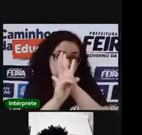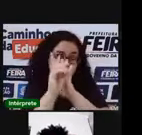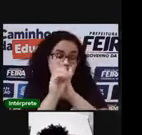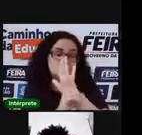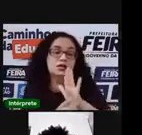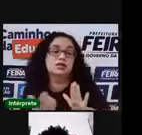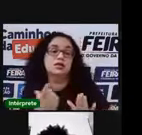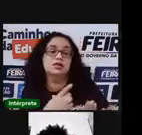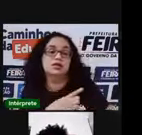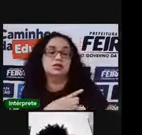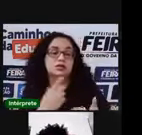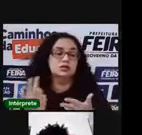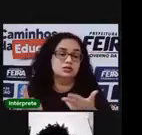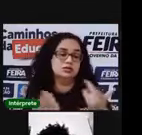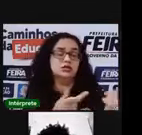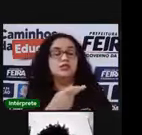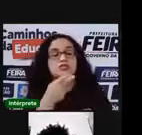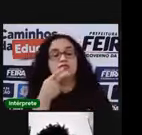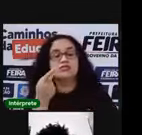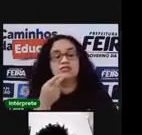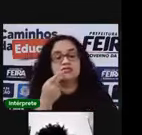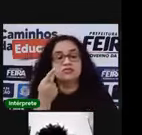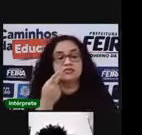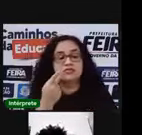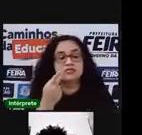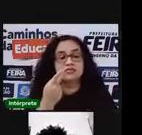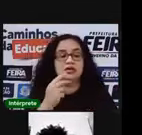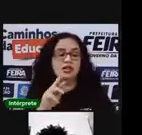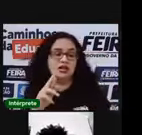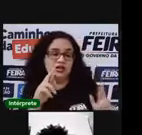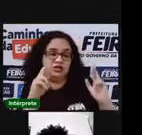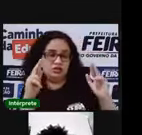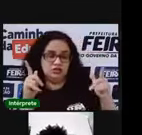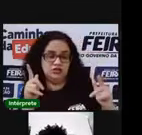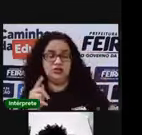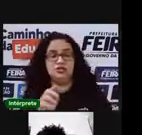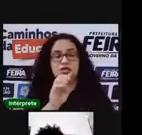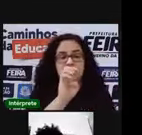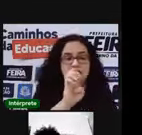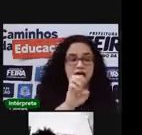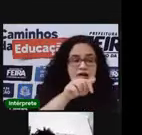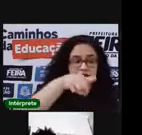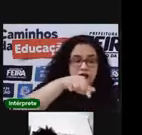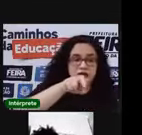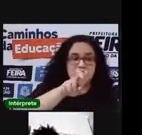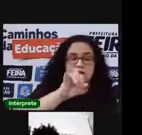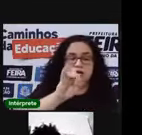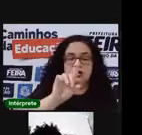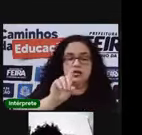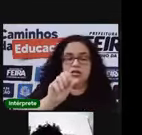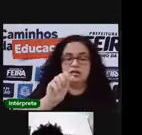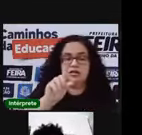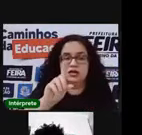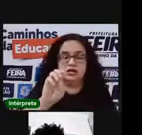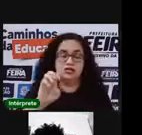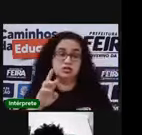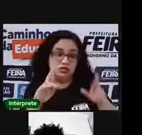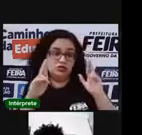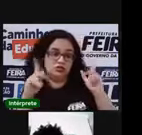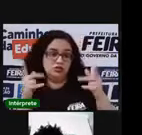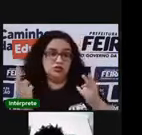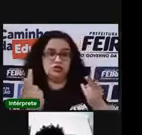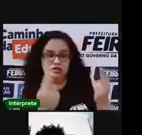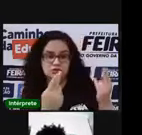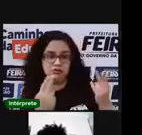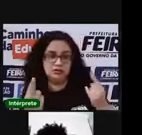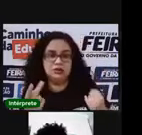a equidade. Eu queria dizer de equidade aqui, ó, equidade é diferente de igualdade. Aí, na figura, a gente está vendo, não é? Uma menina, um menino, a